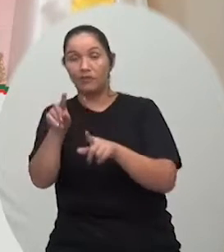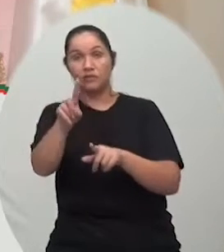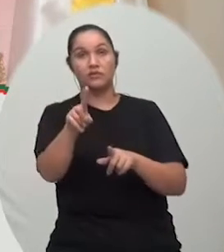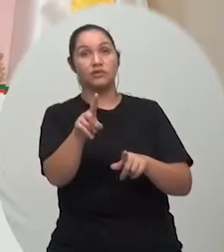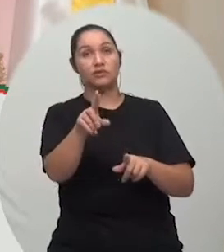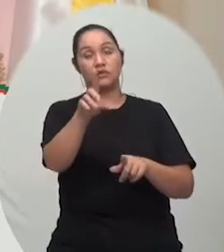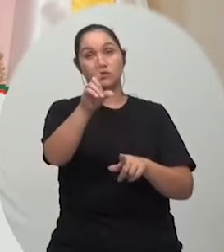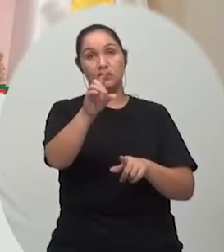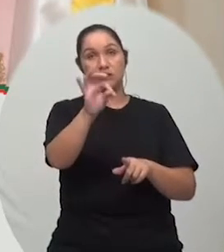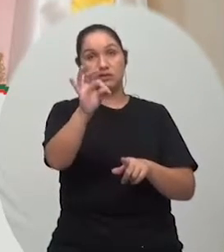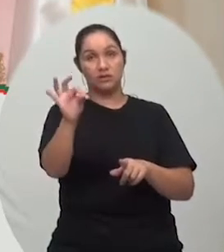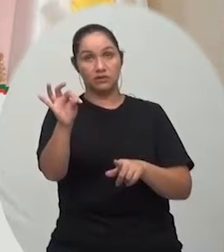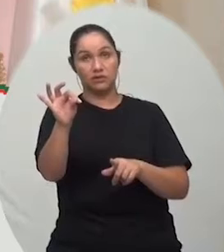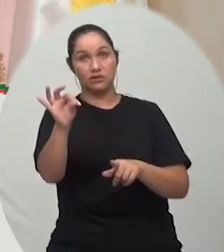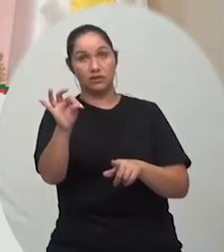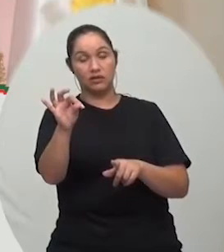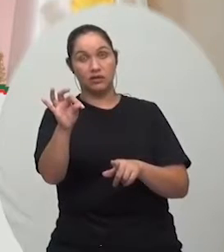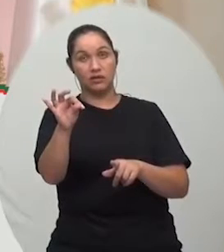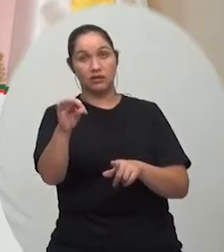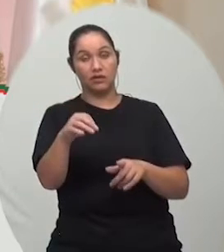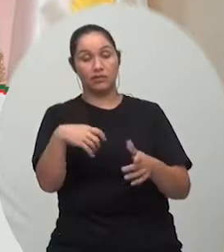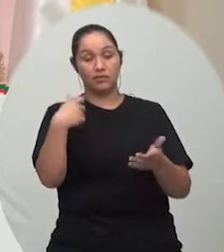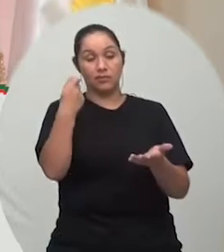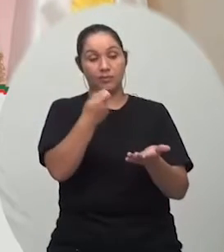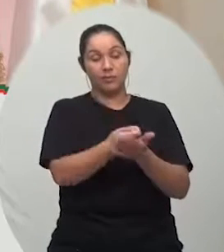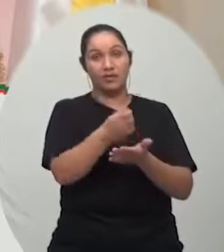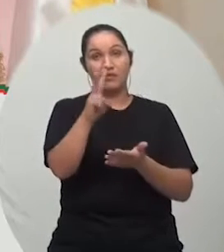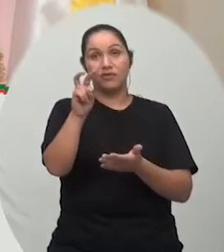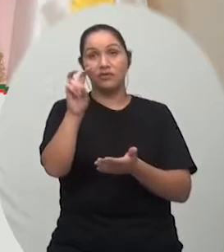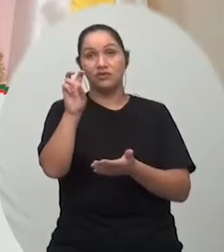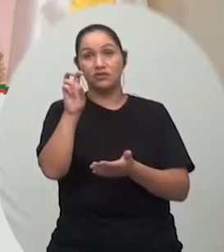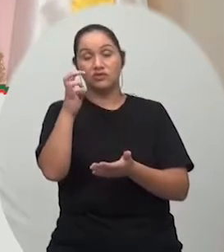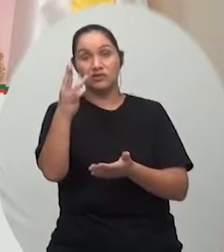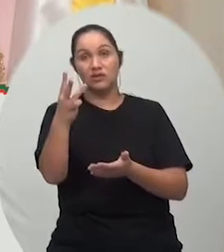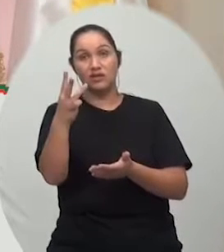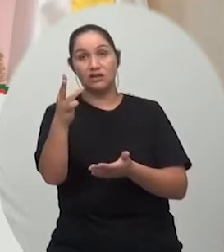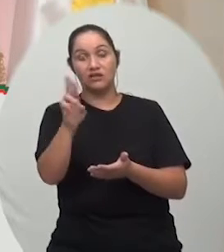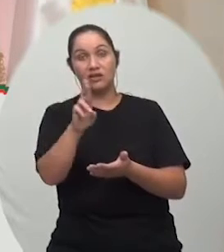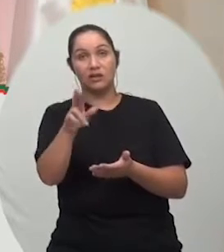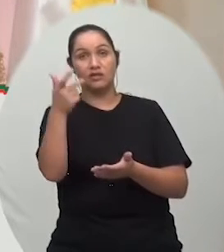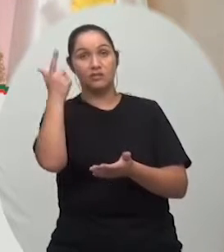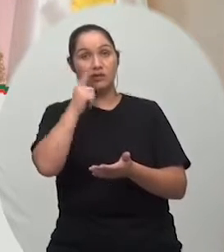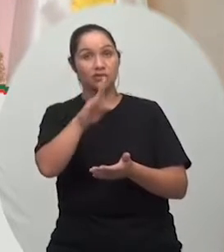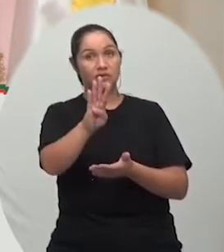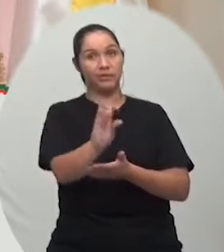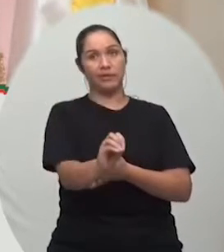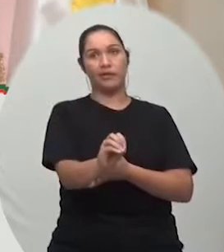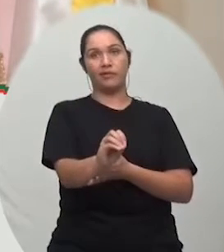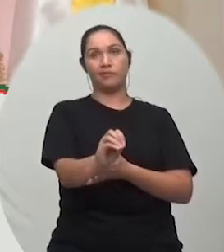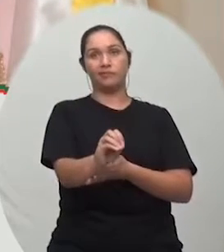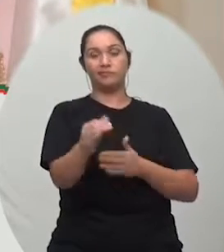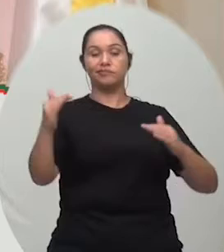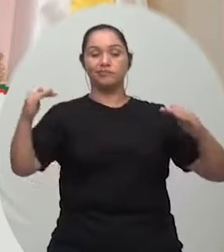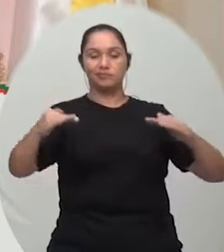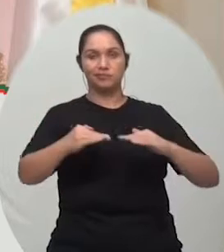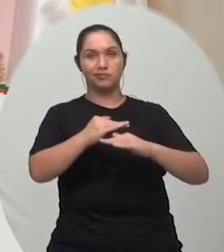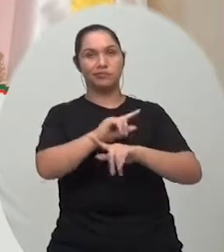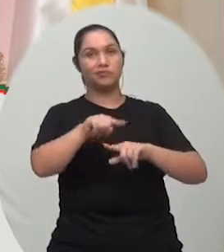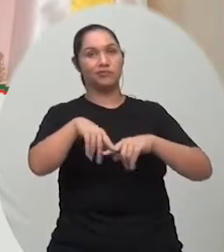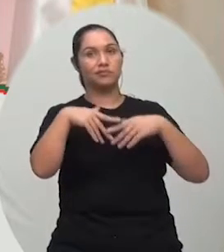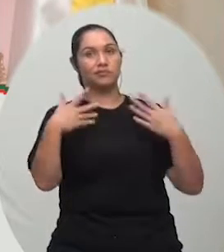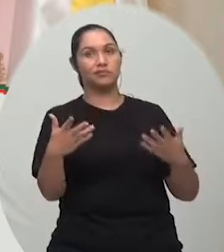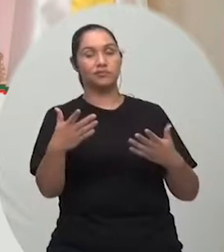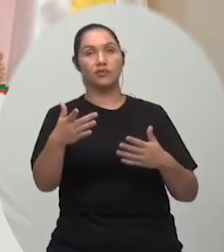paga R$ 23,00 para ter acesso ao boletim de acidente de trânsito. Então, a Polícia Militar, ela tem o